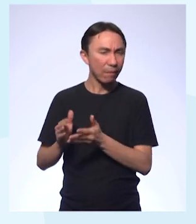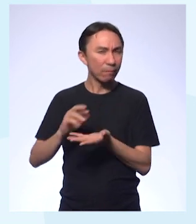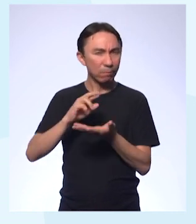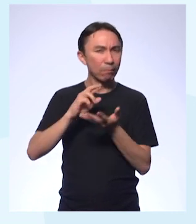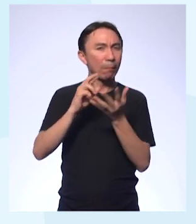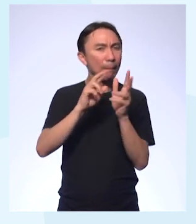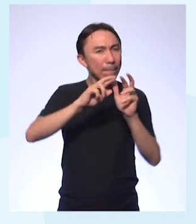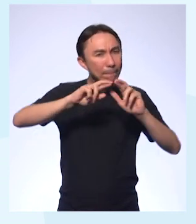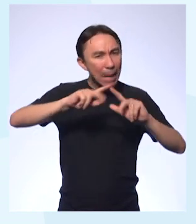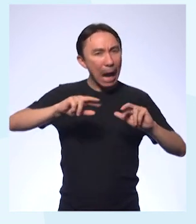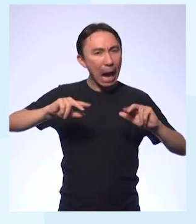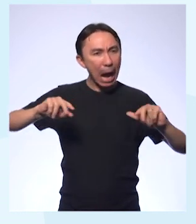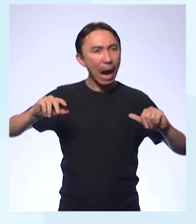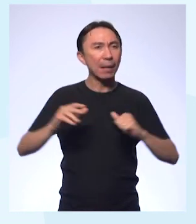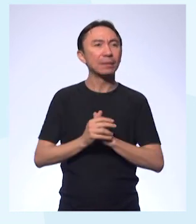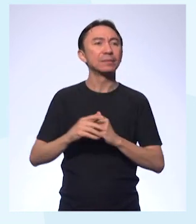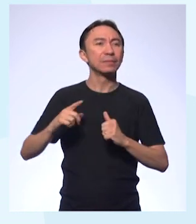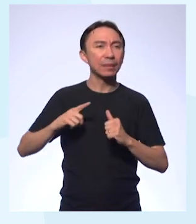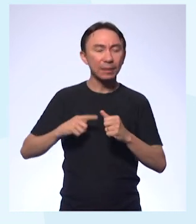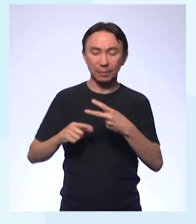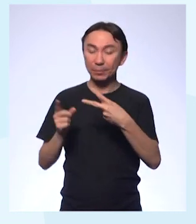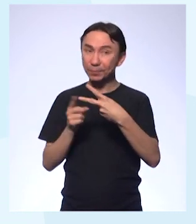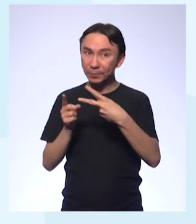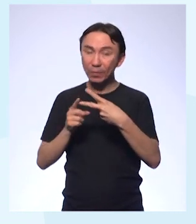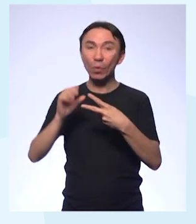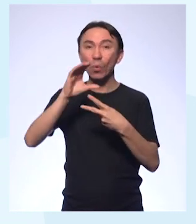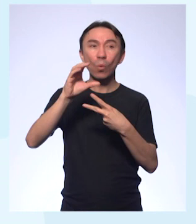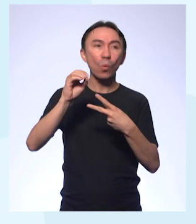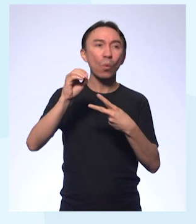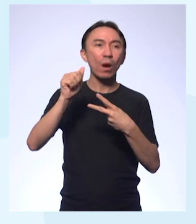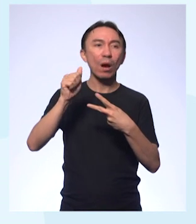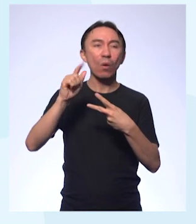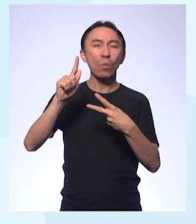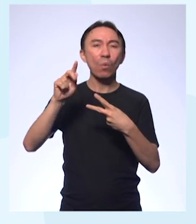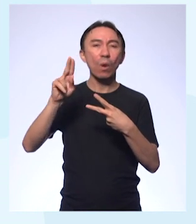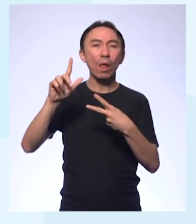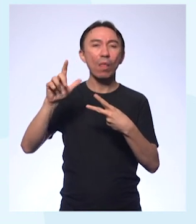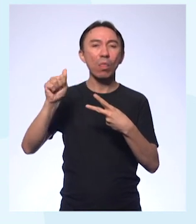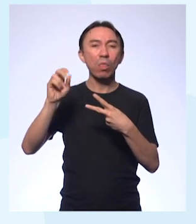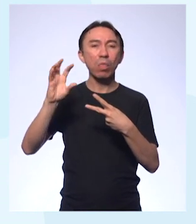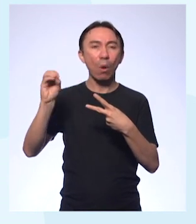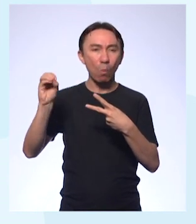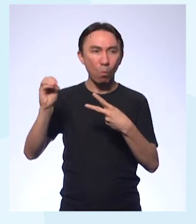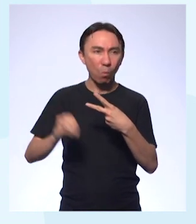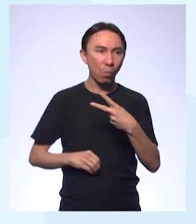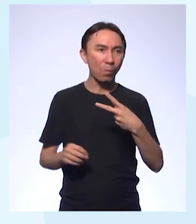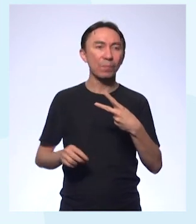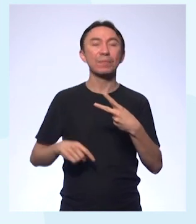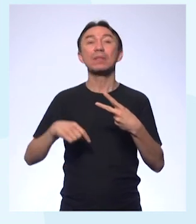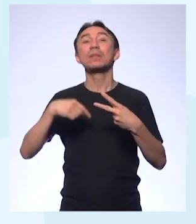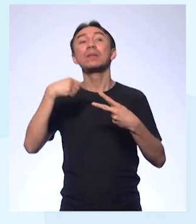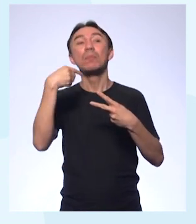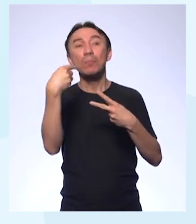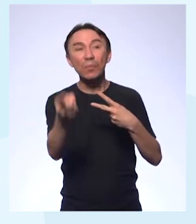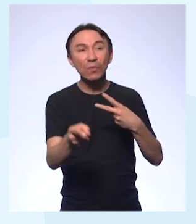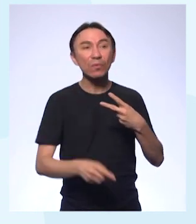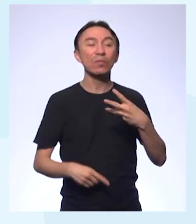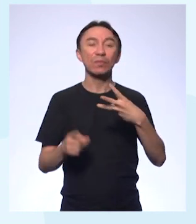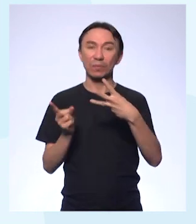é? É a coagulação desta água. Depois eu não falava fazer o que com essa água que foi coagulada? Vai fazer